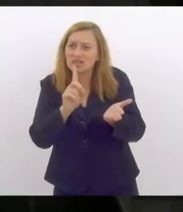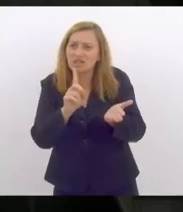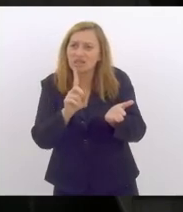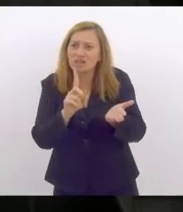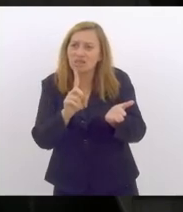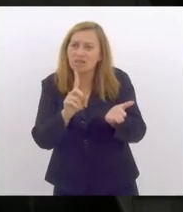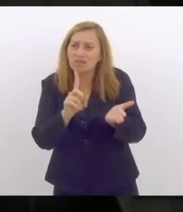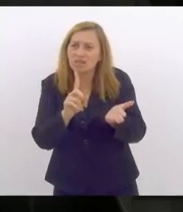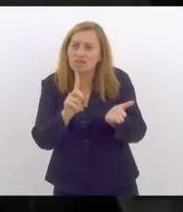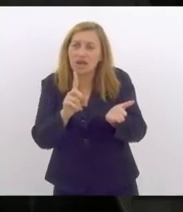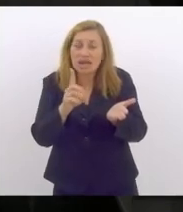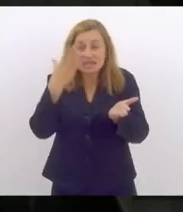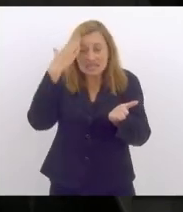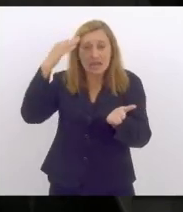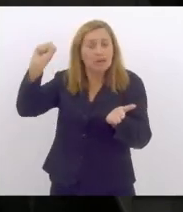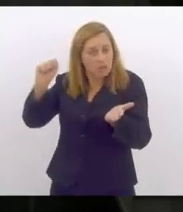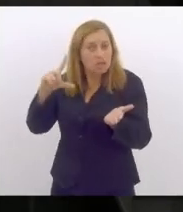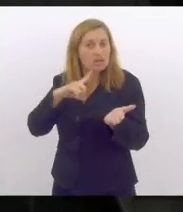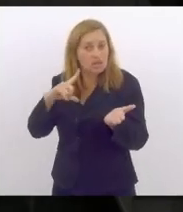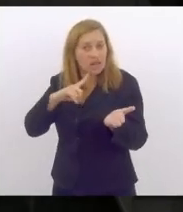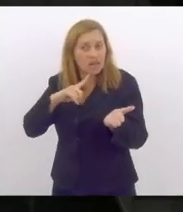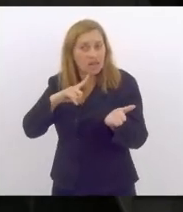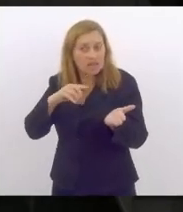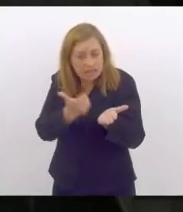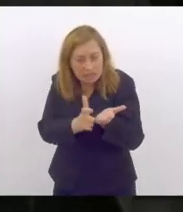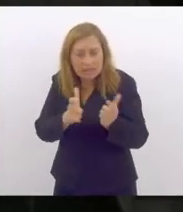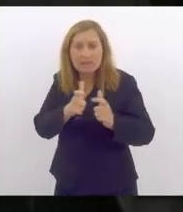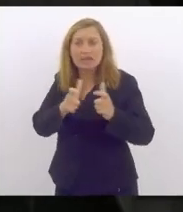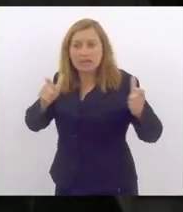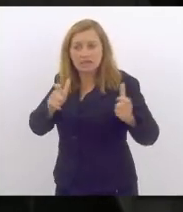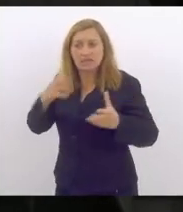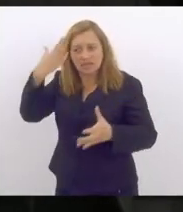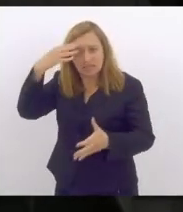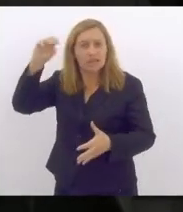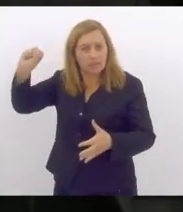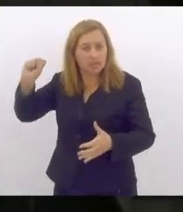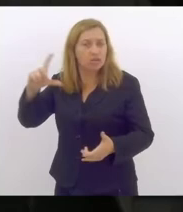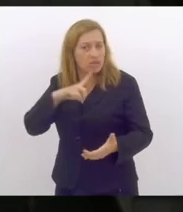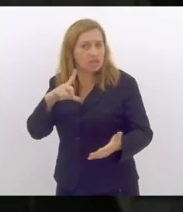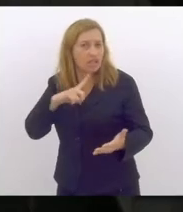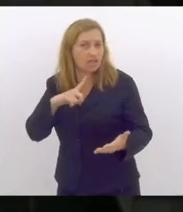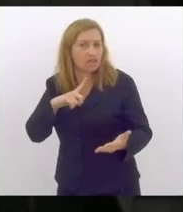imensa sabedoria. Imensa sabedoria.